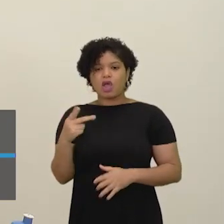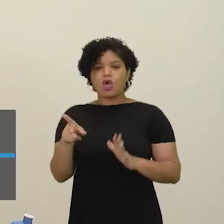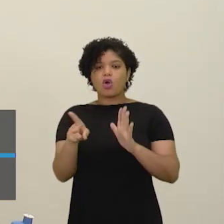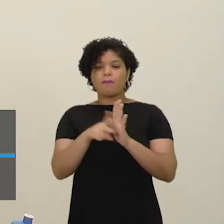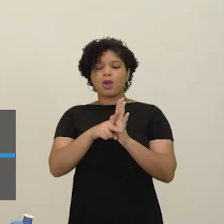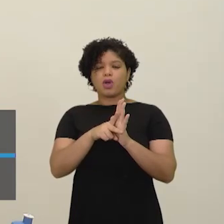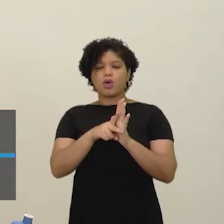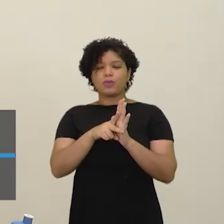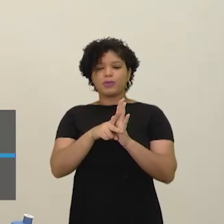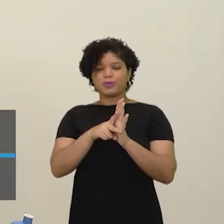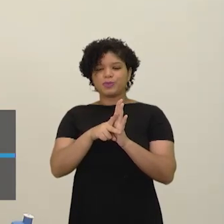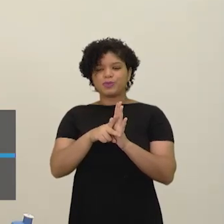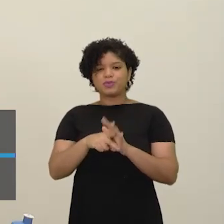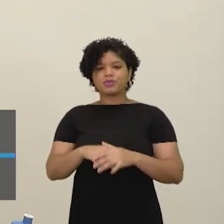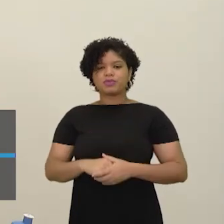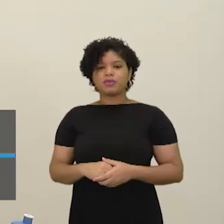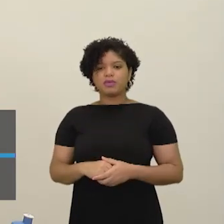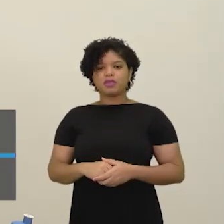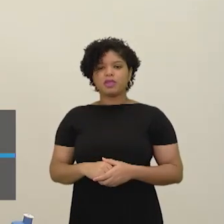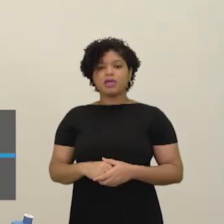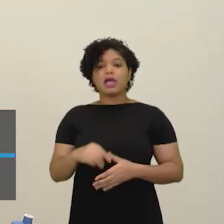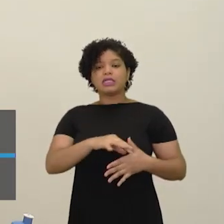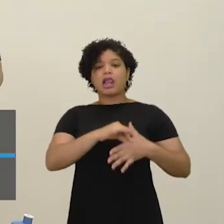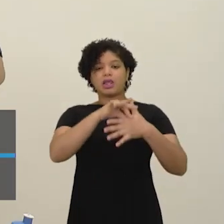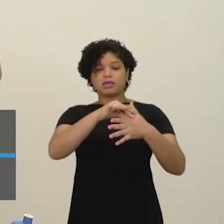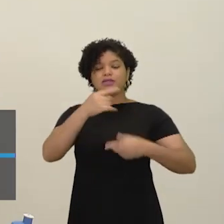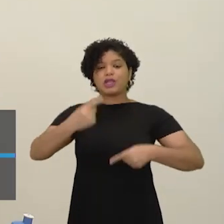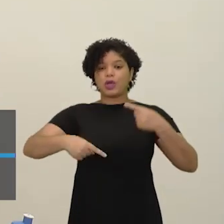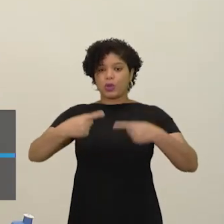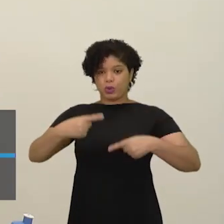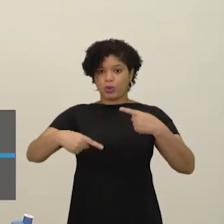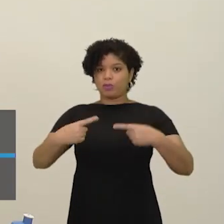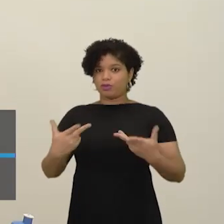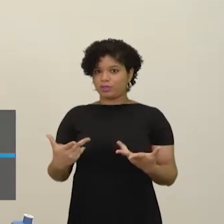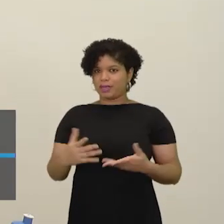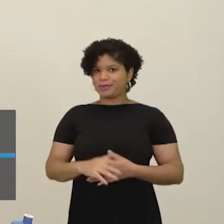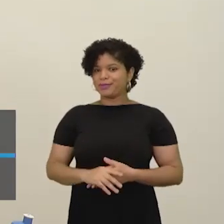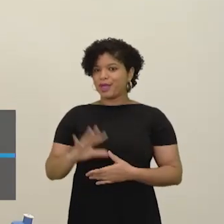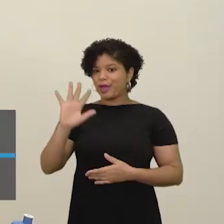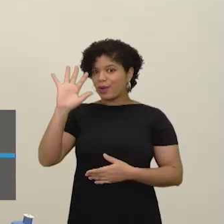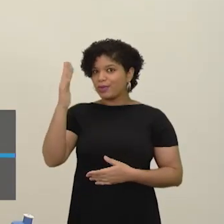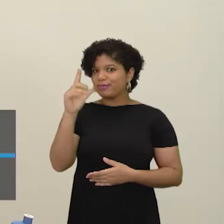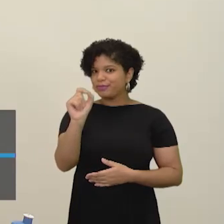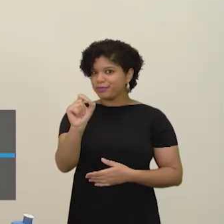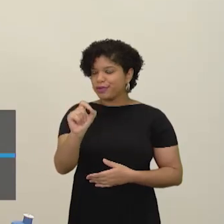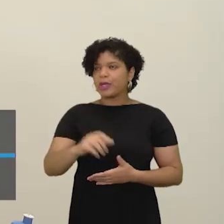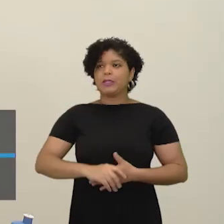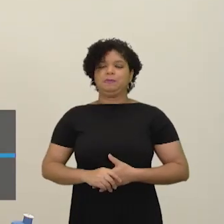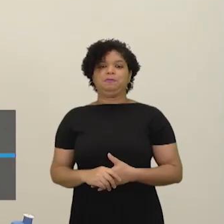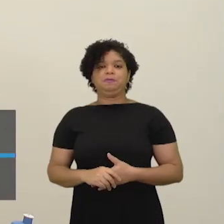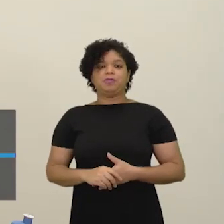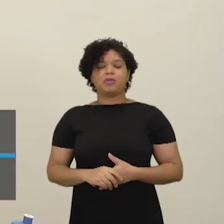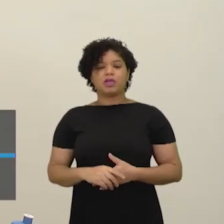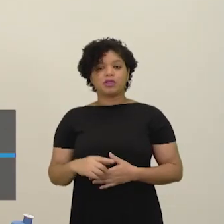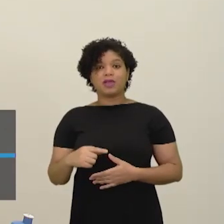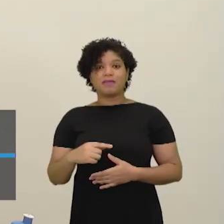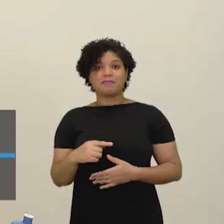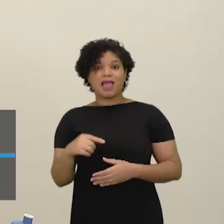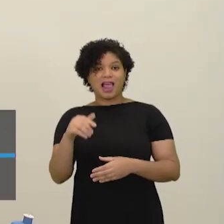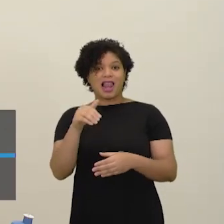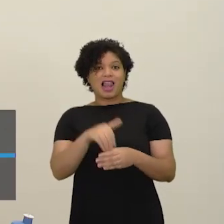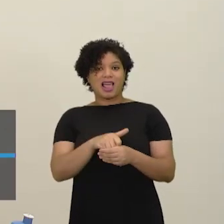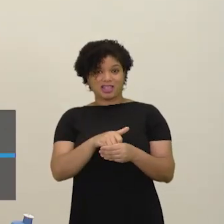ali da liderança política. O que acontece? Nós teremos uma